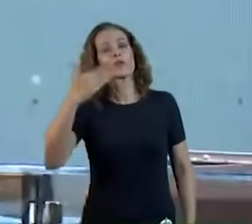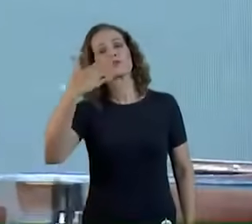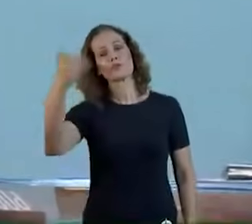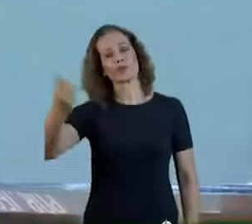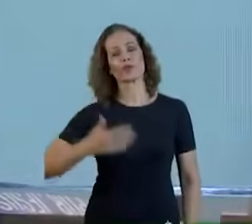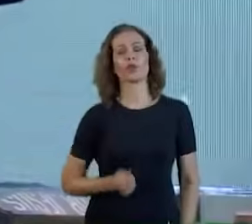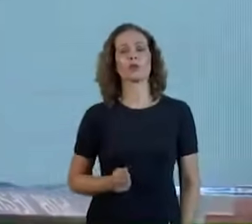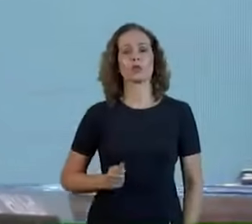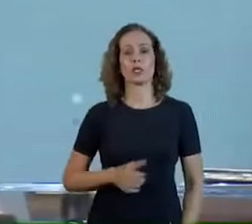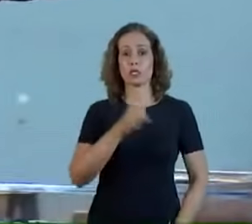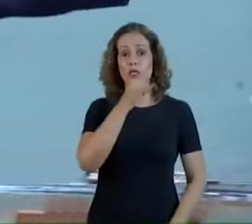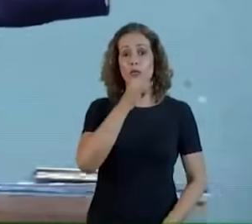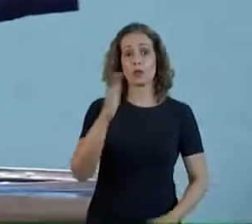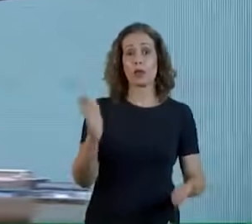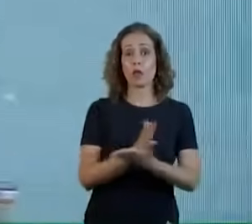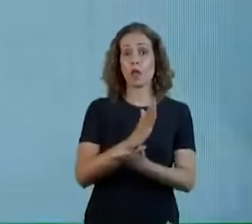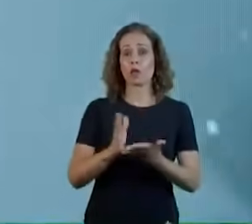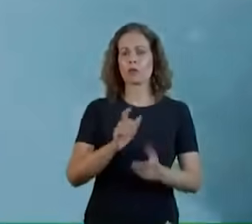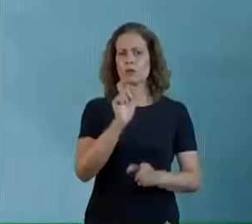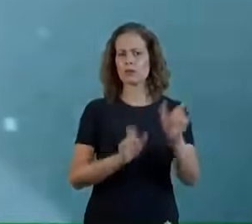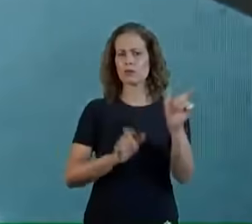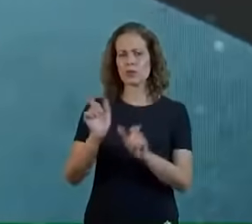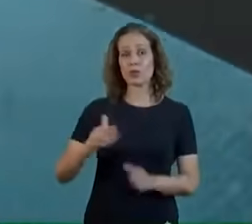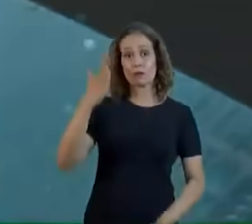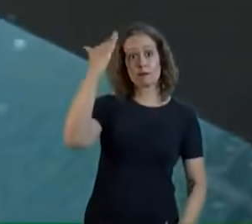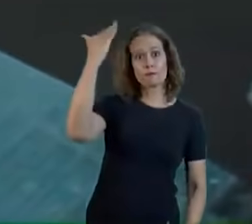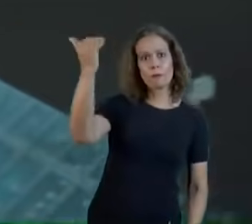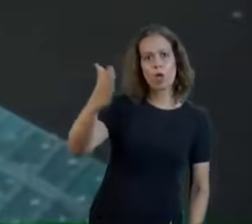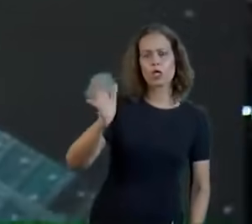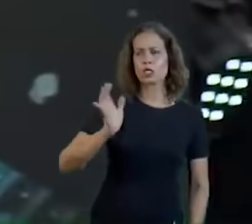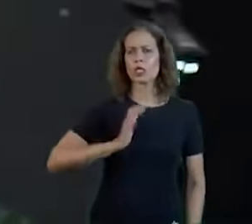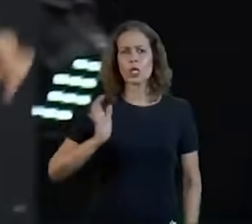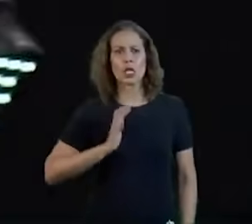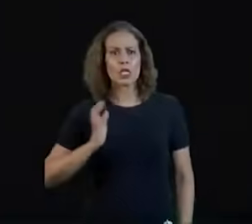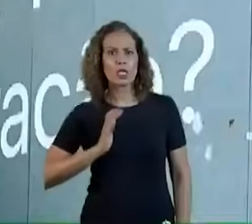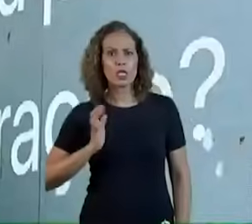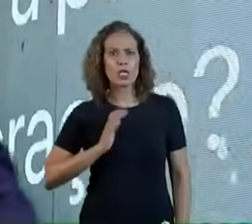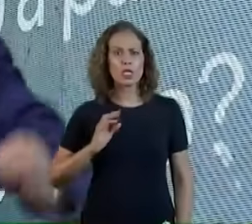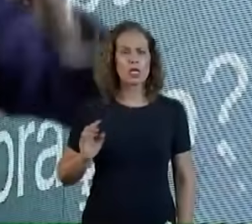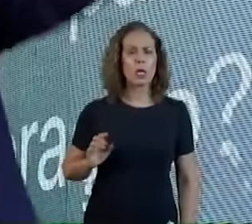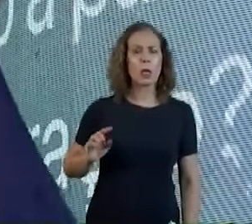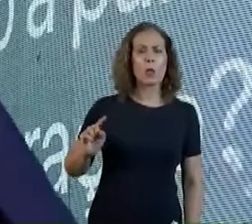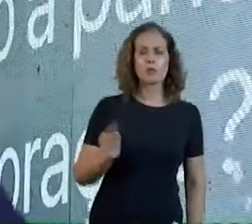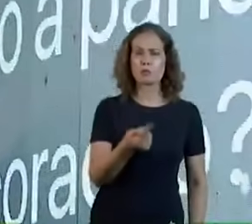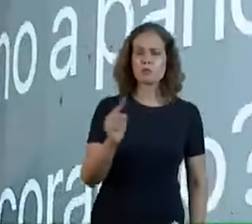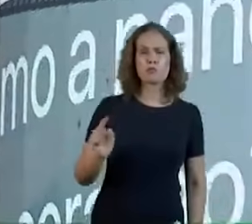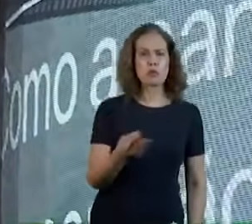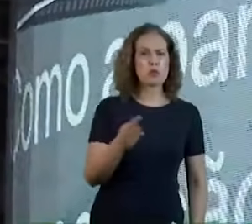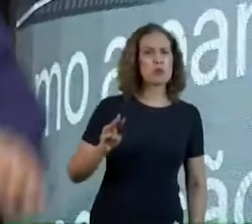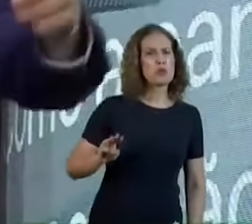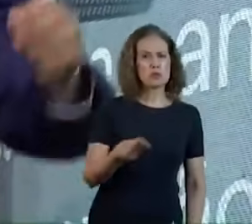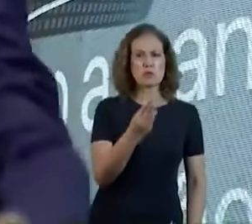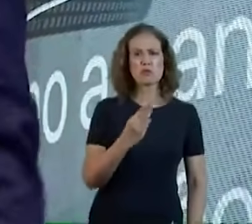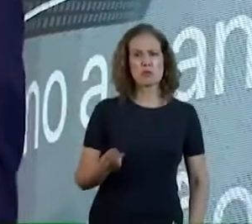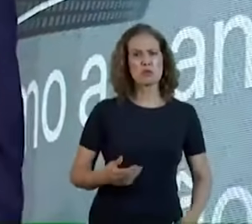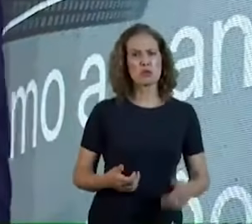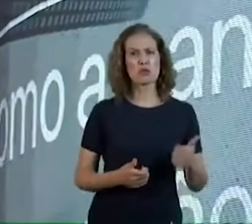social aqui. Algumas pessoas famosas, ricas, conhecidas, com milhões de seguidores. Eles estão aos